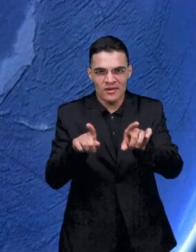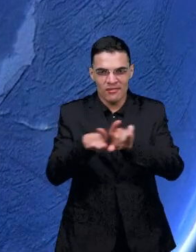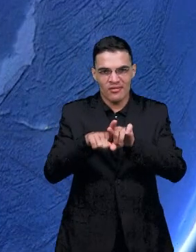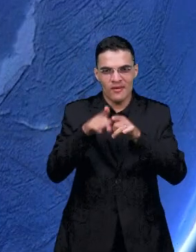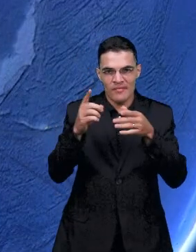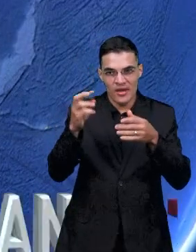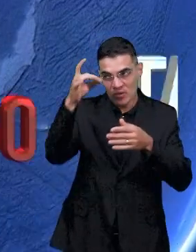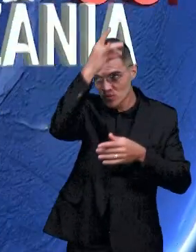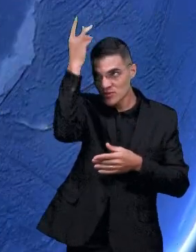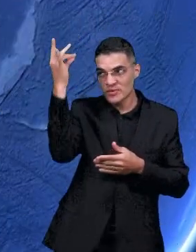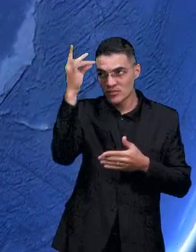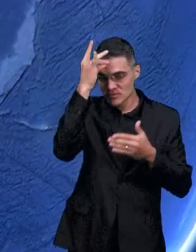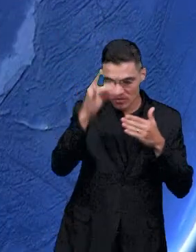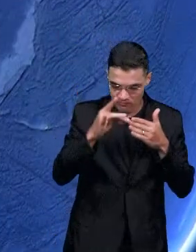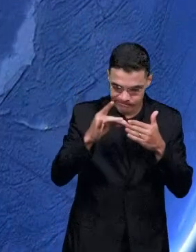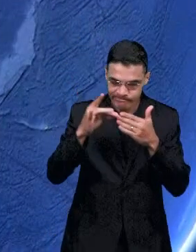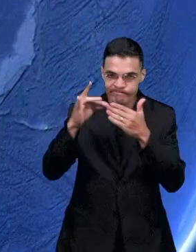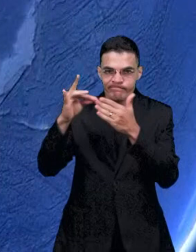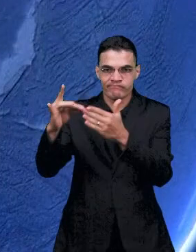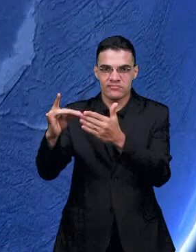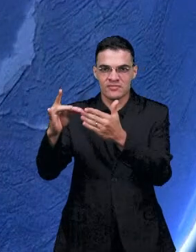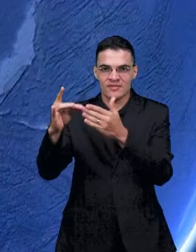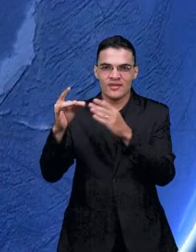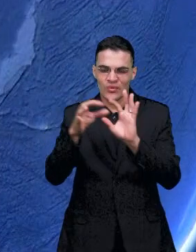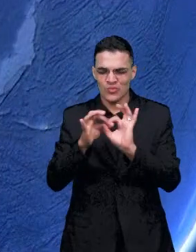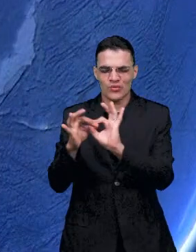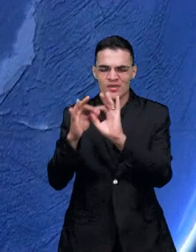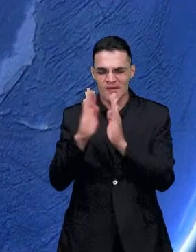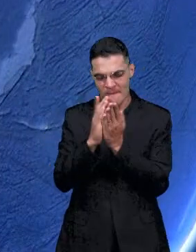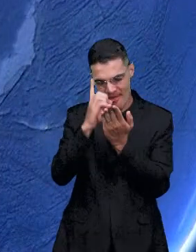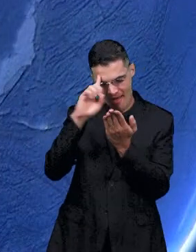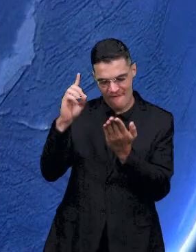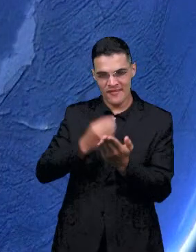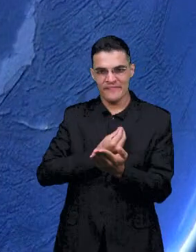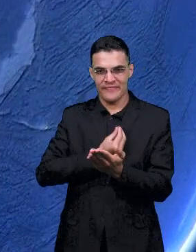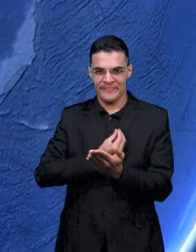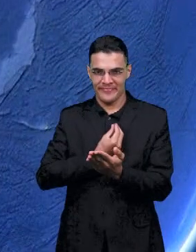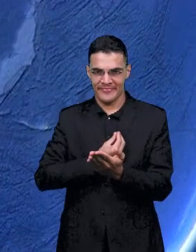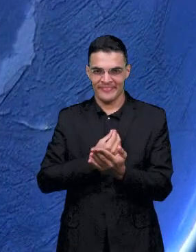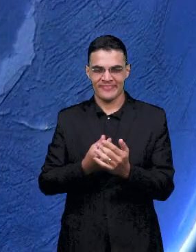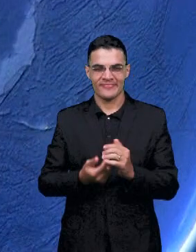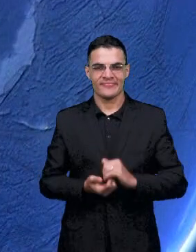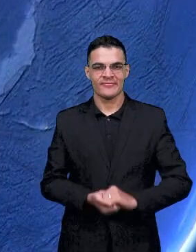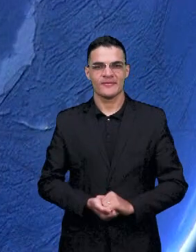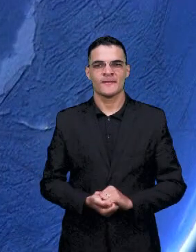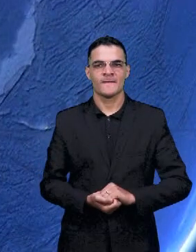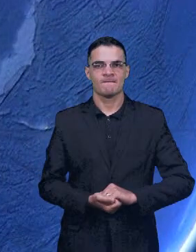do Espírito Santo de Deus e unidas pela Palavra Viva.